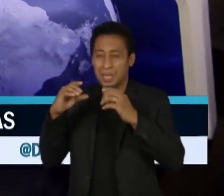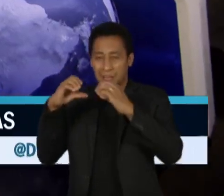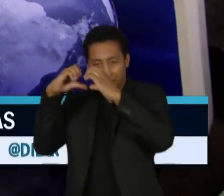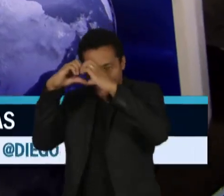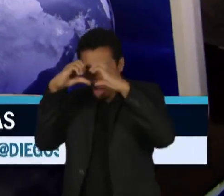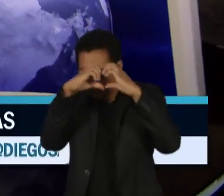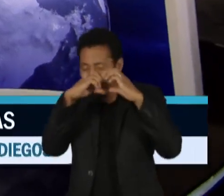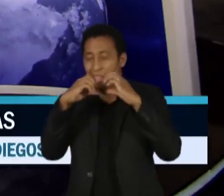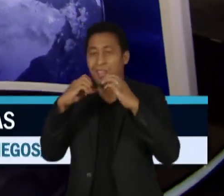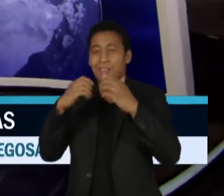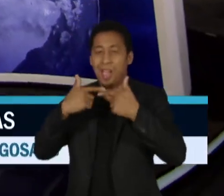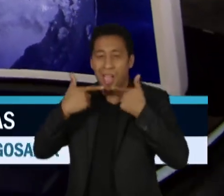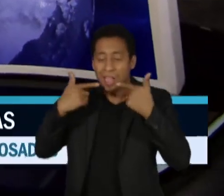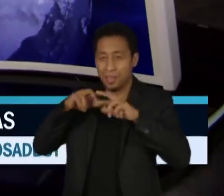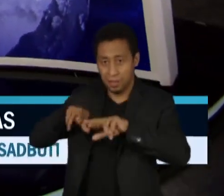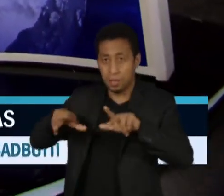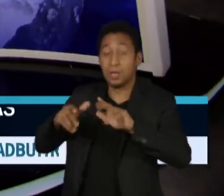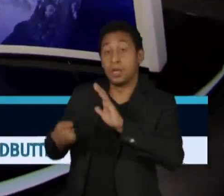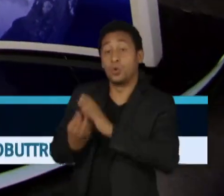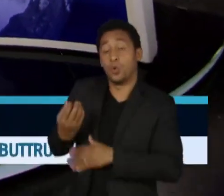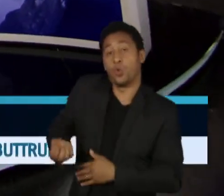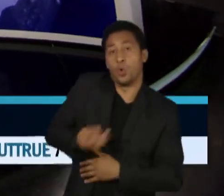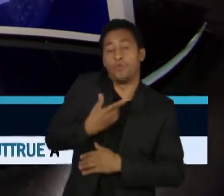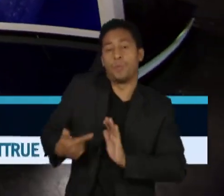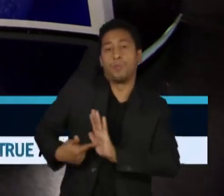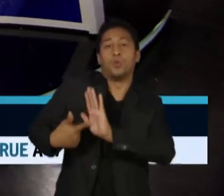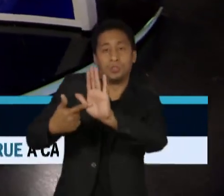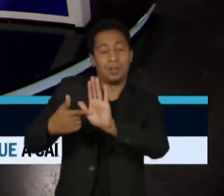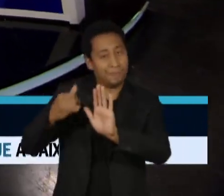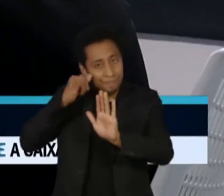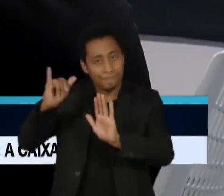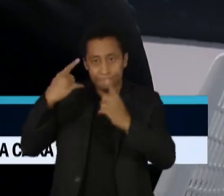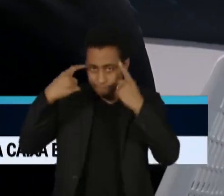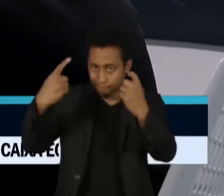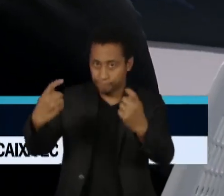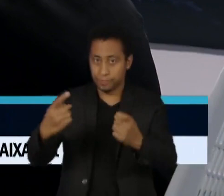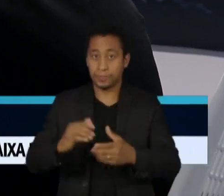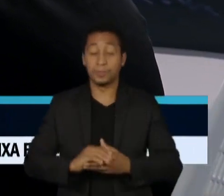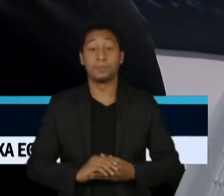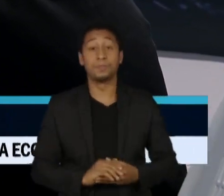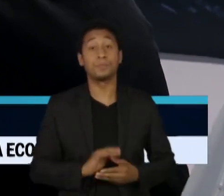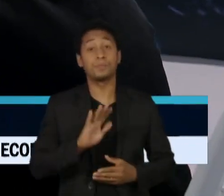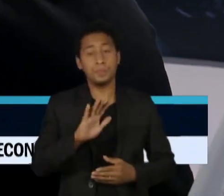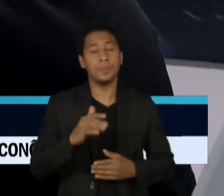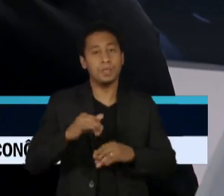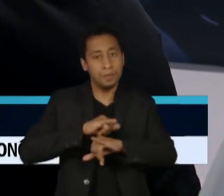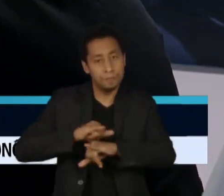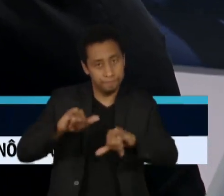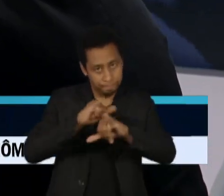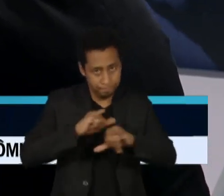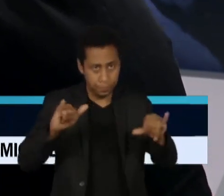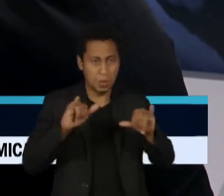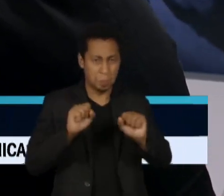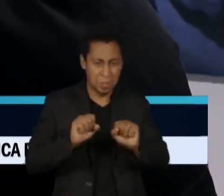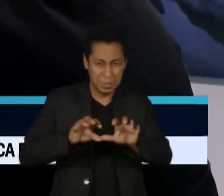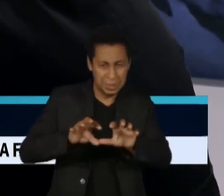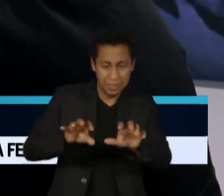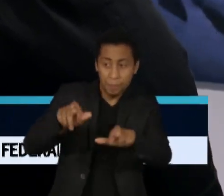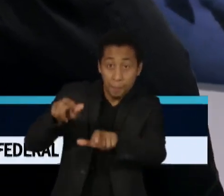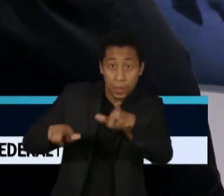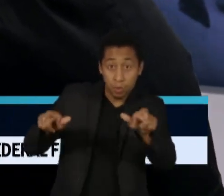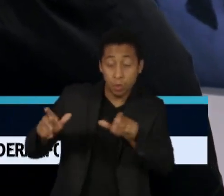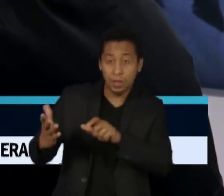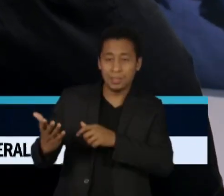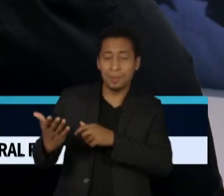a divulgação desse tipo de ação né que acaba virando notícia pode ter um efeito de estímulo em pessoas que já